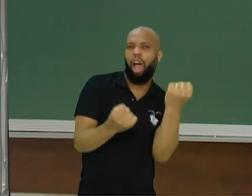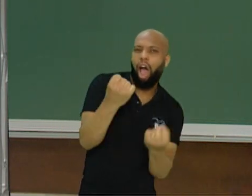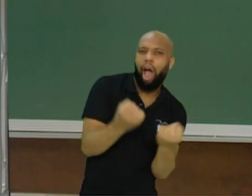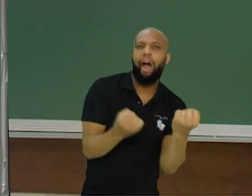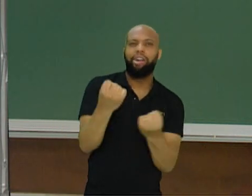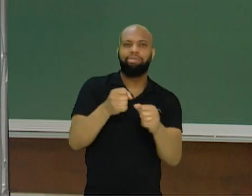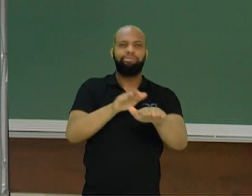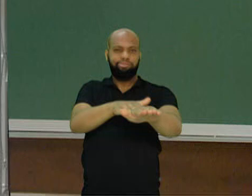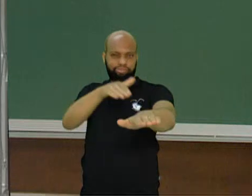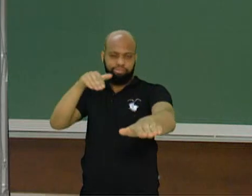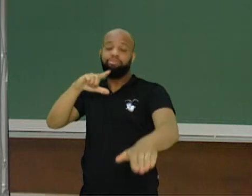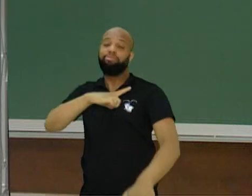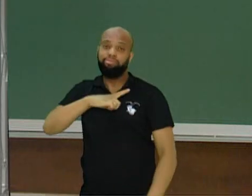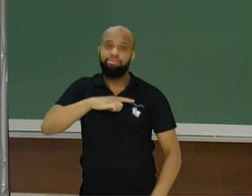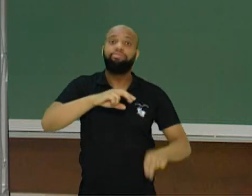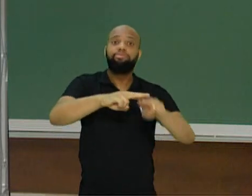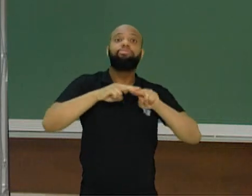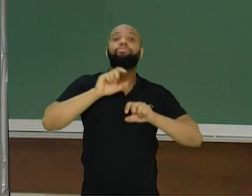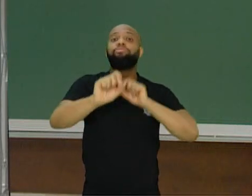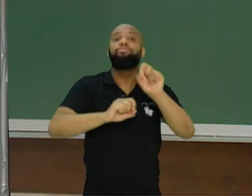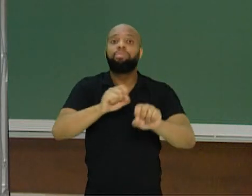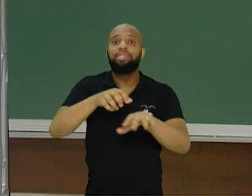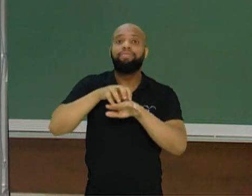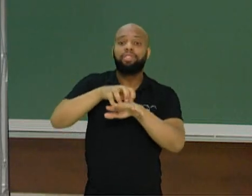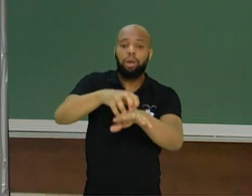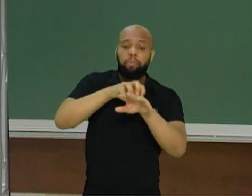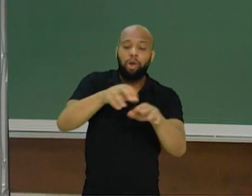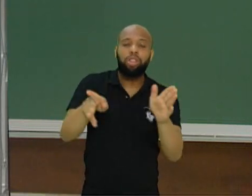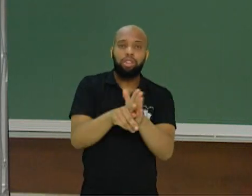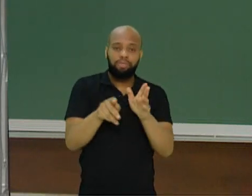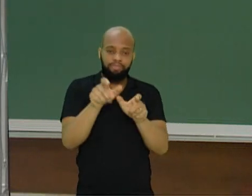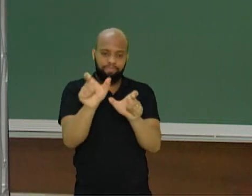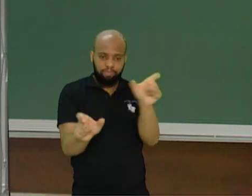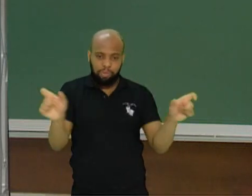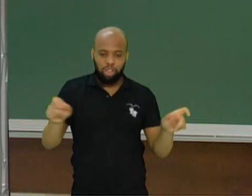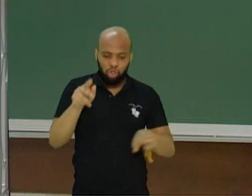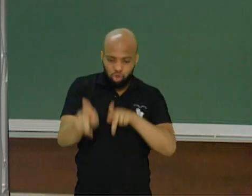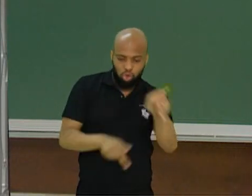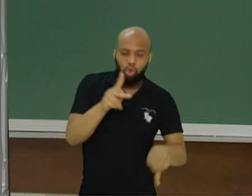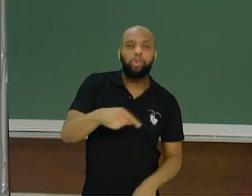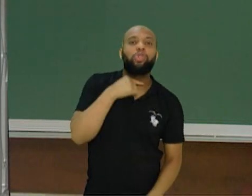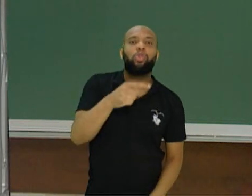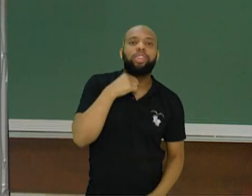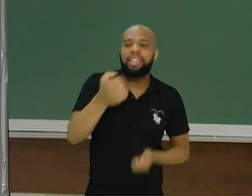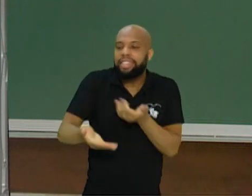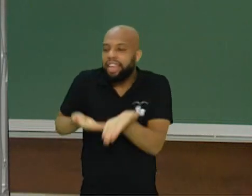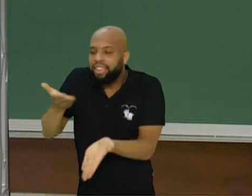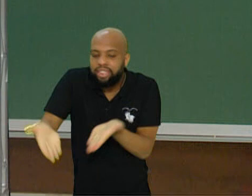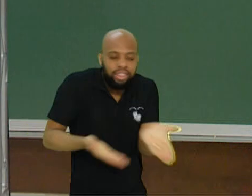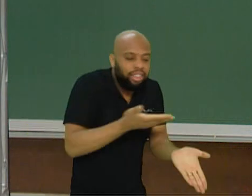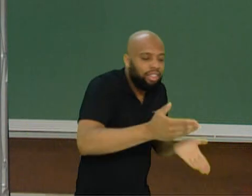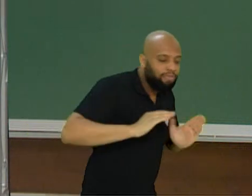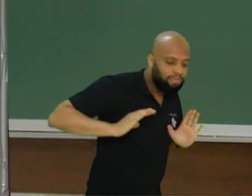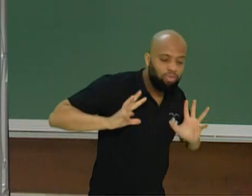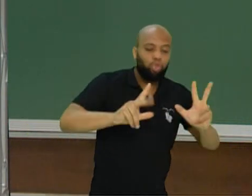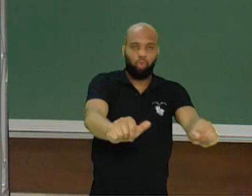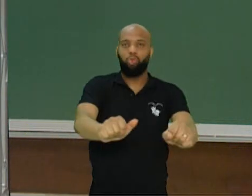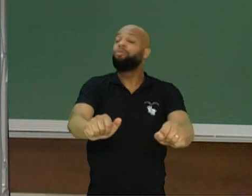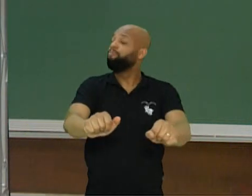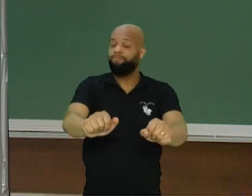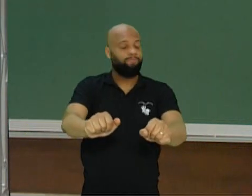de veículos, por conta que o transporte coletivo ele não dá conta de atender toda essa população,